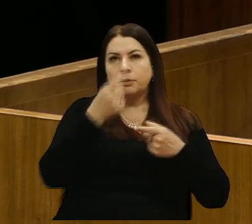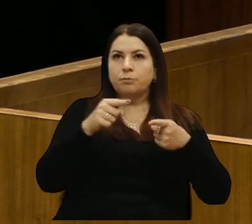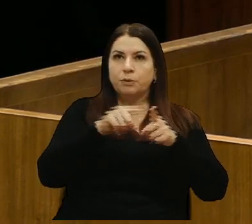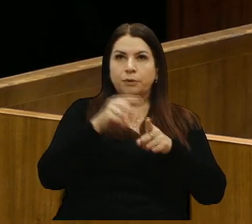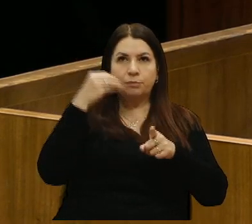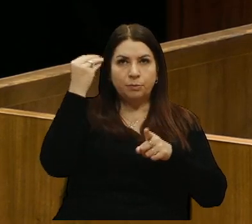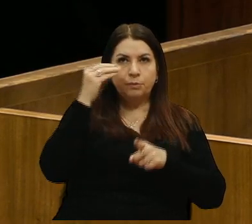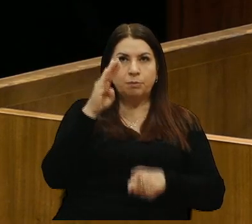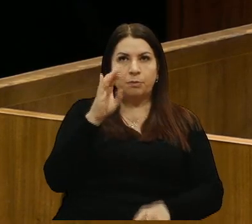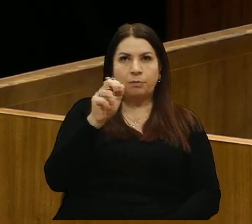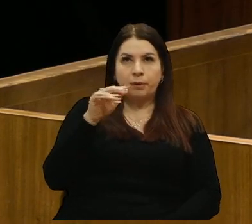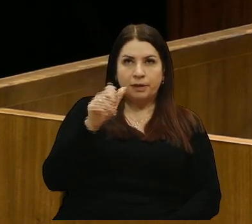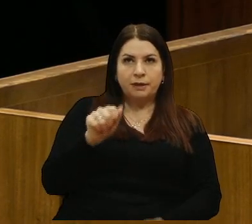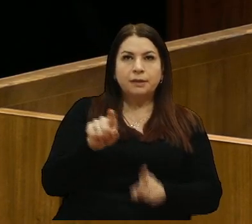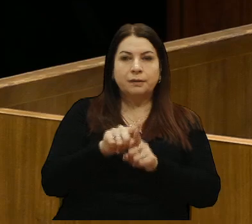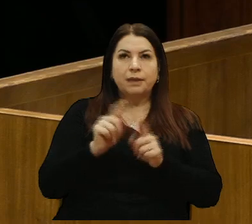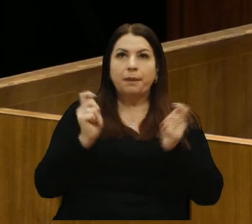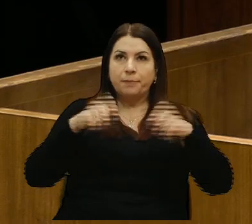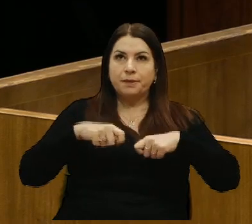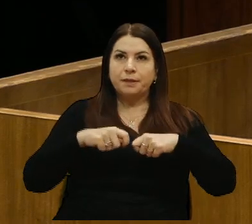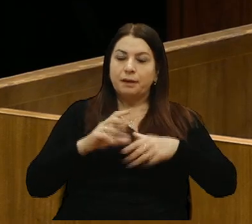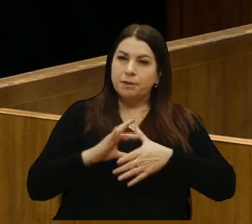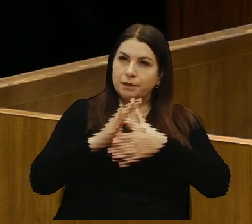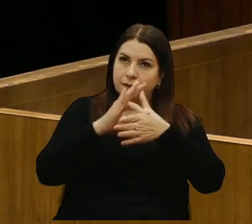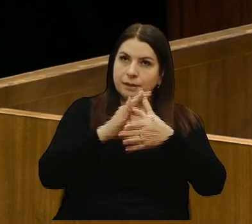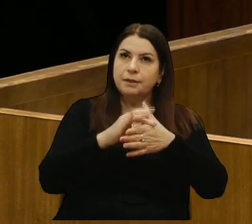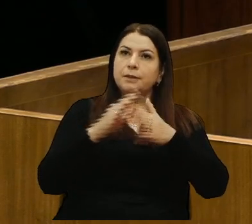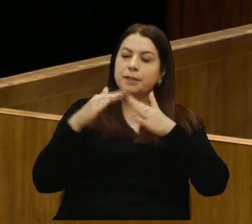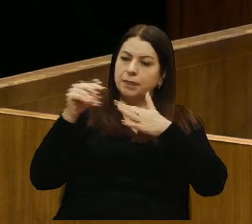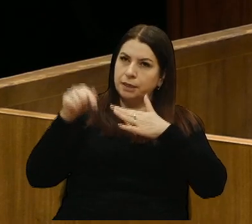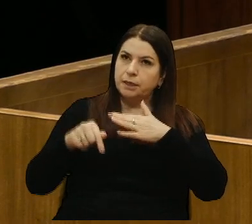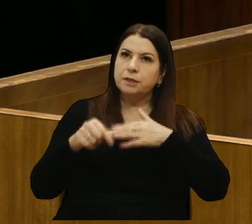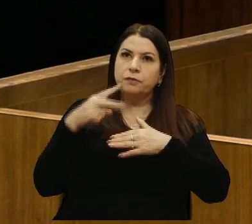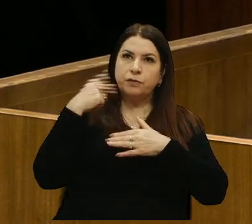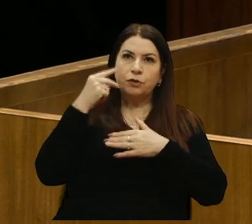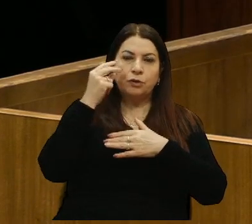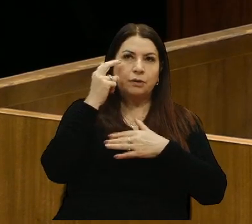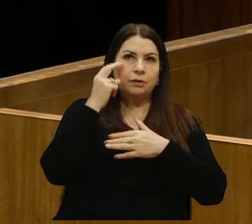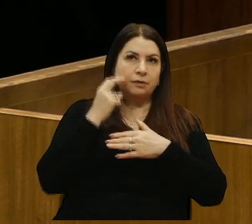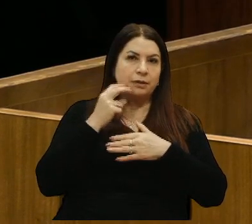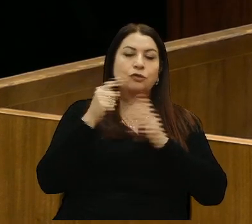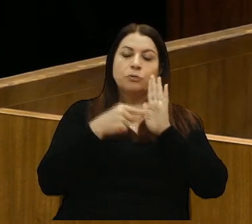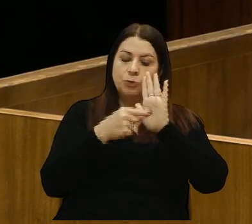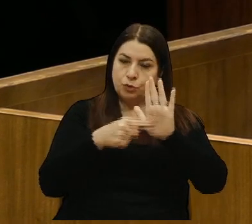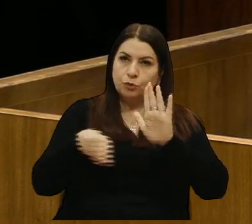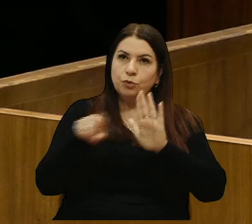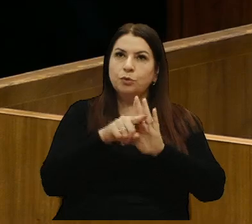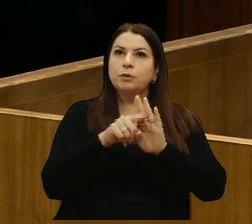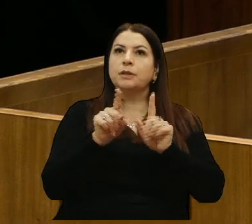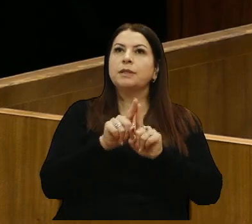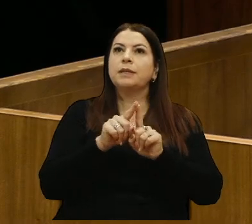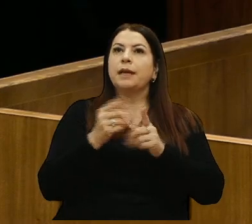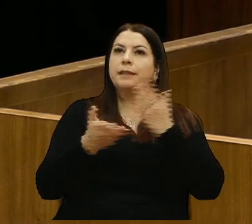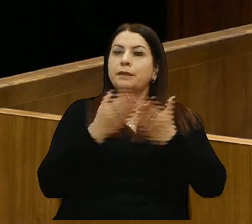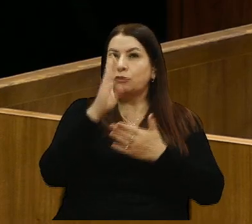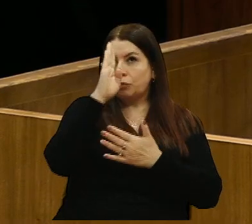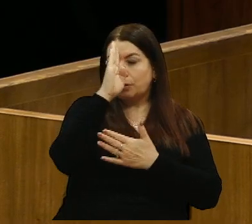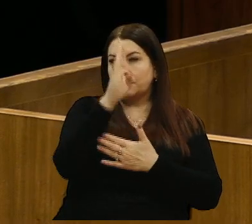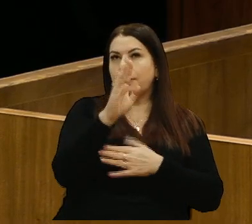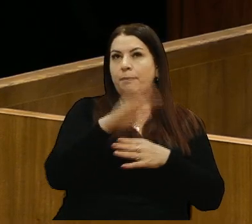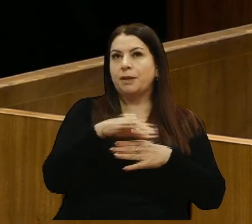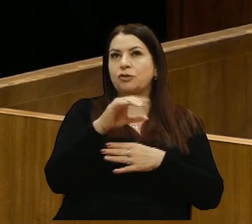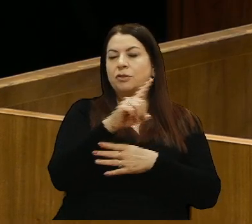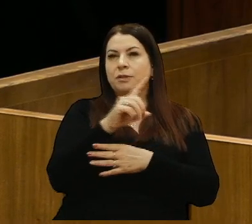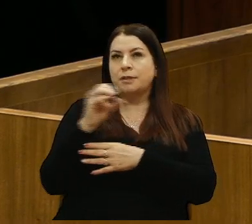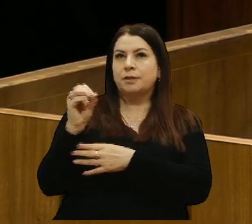psicóloga Bianca Lima. O Capacitar para Liderar, que essa casa o vereador Daniel já trouxe aqui para essa casa, ele atende diretamente mais de 100